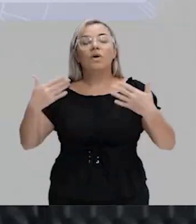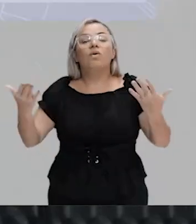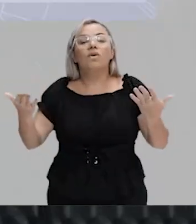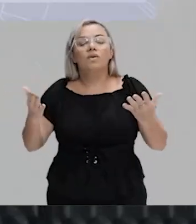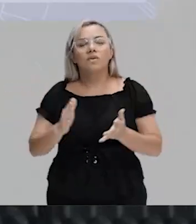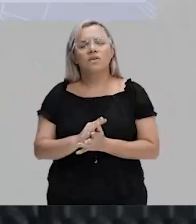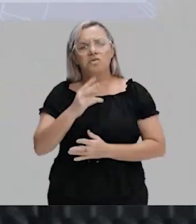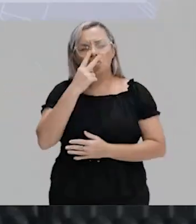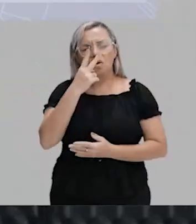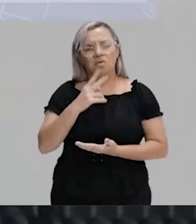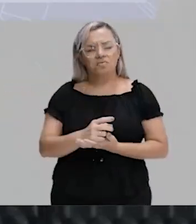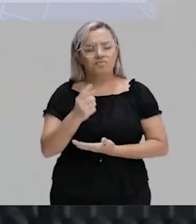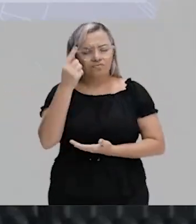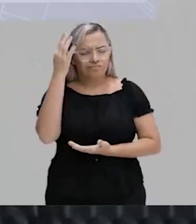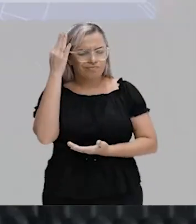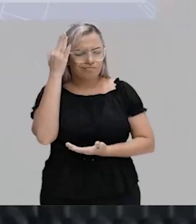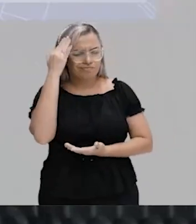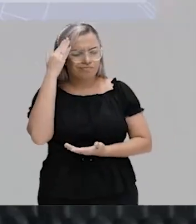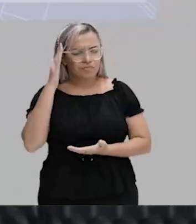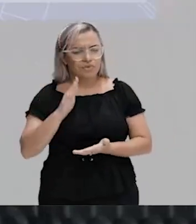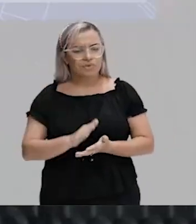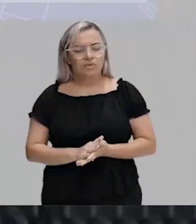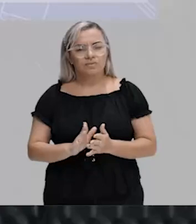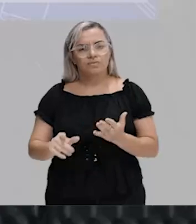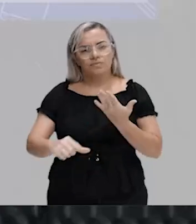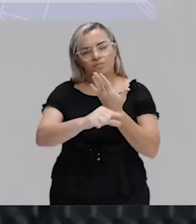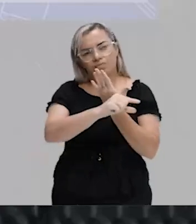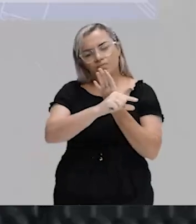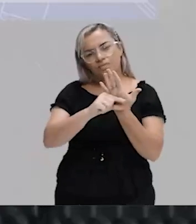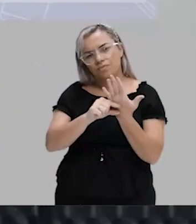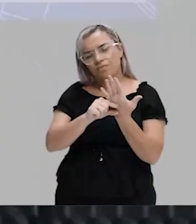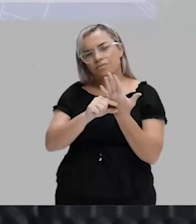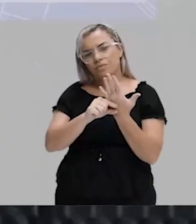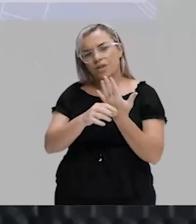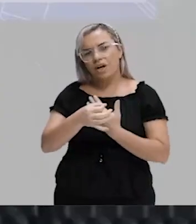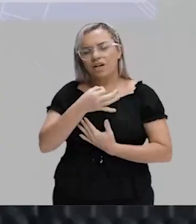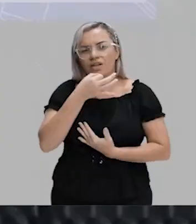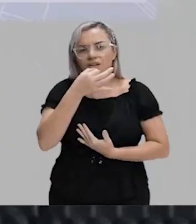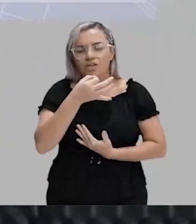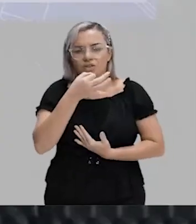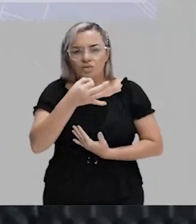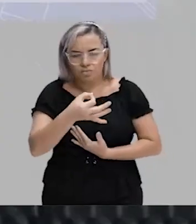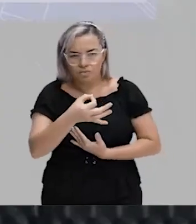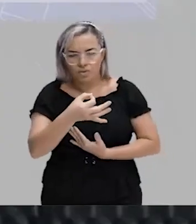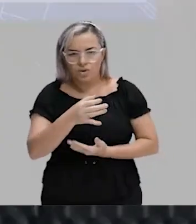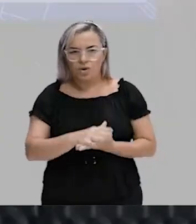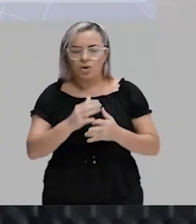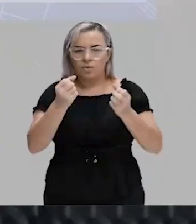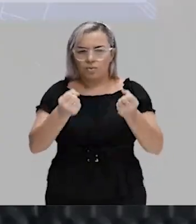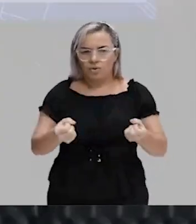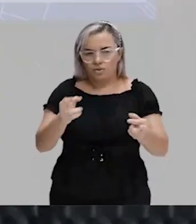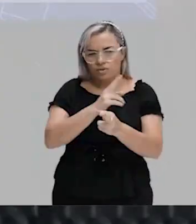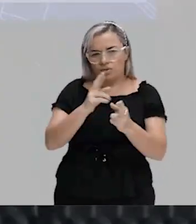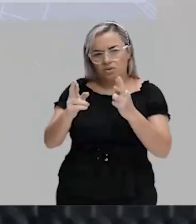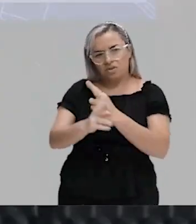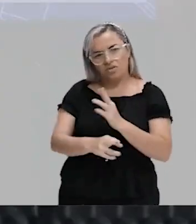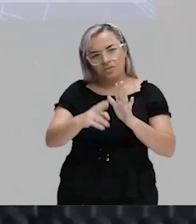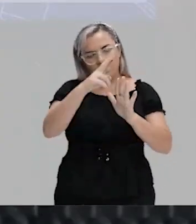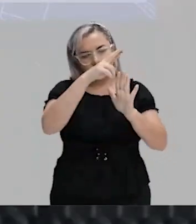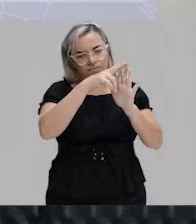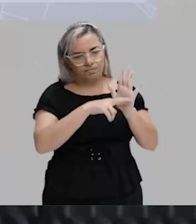vocês acham? Vocês acham que os autores, qual é a visão dos autores? Eles acham que nós podemos relativar essa